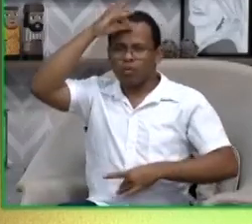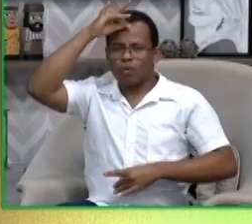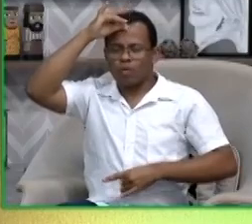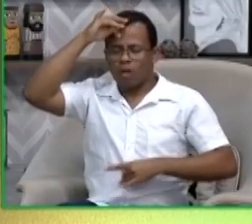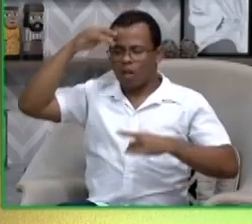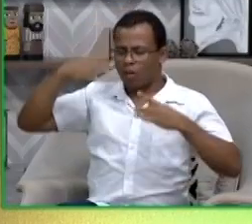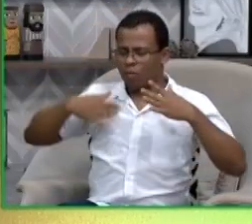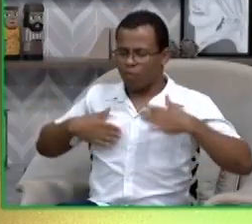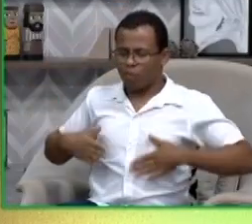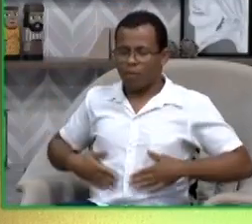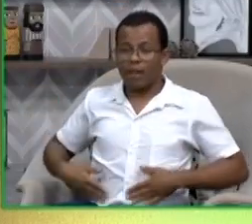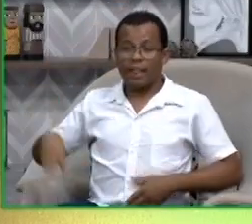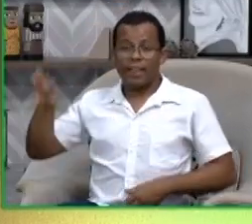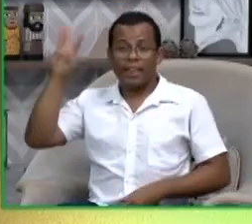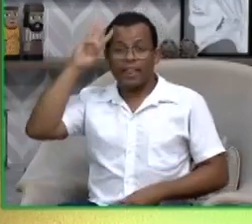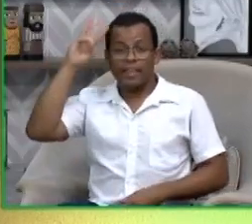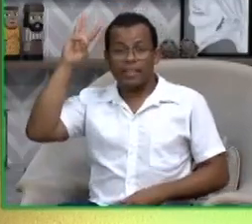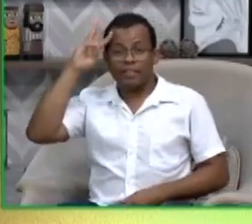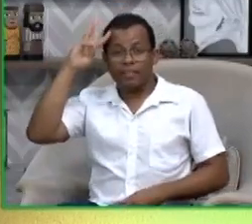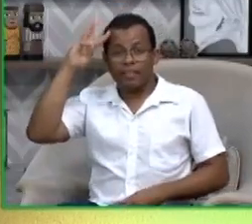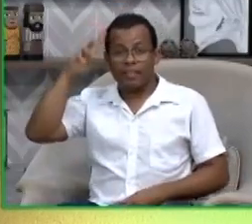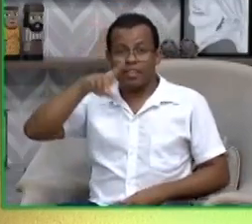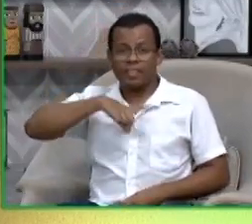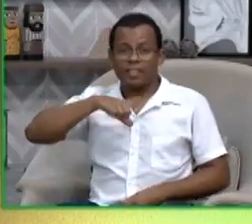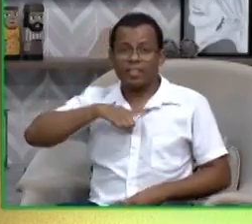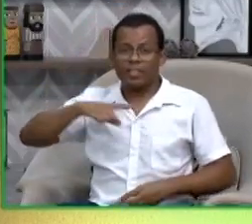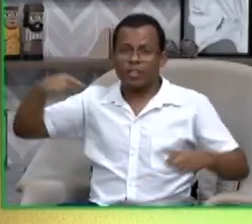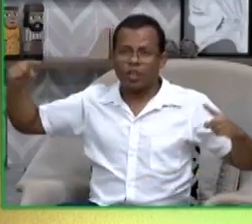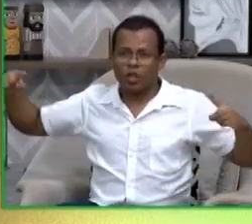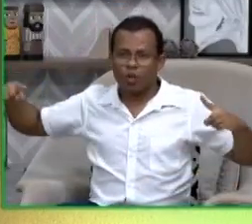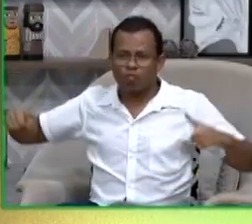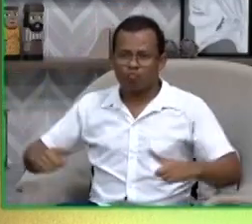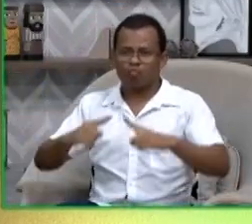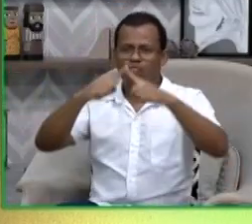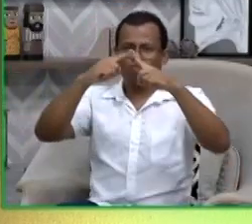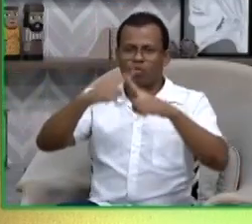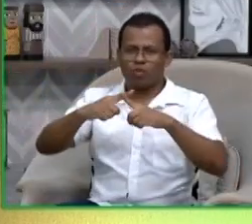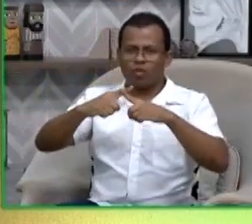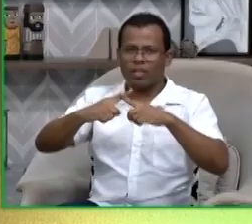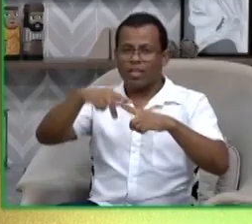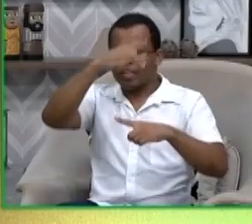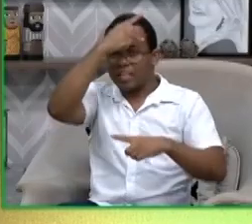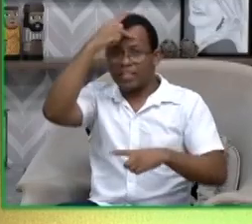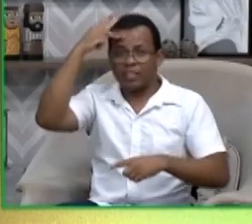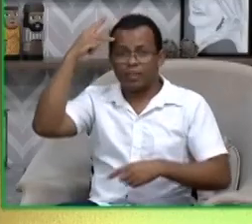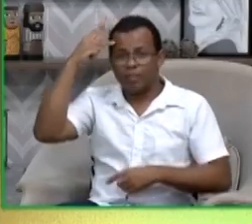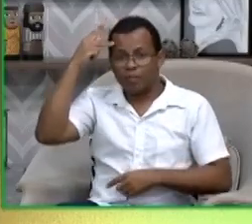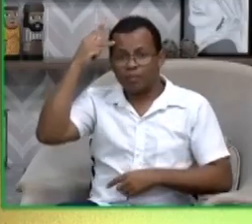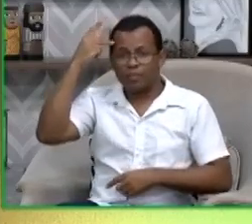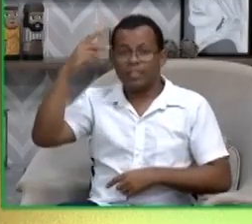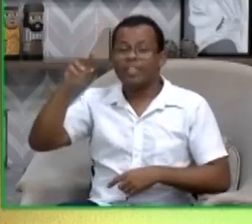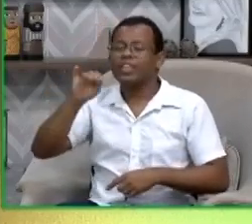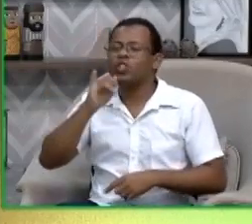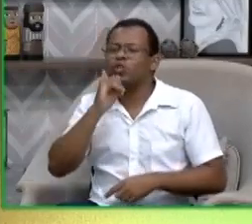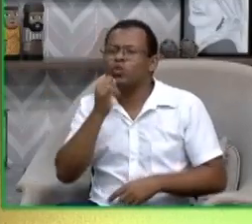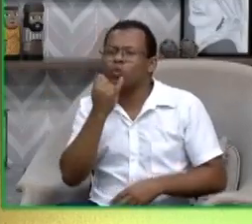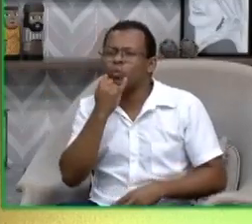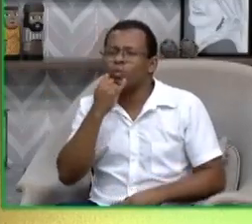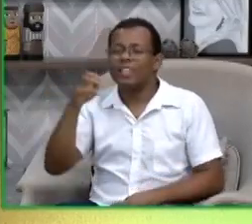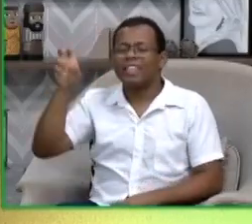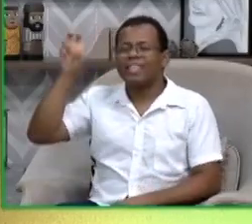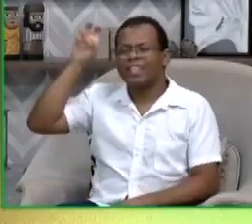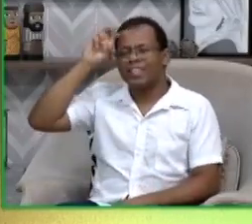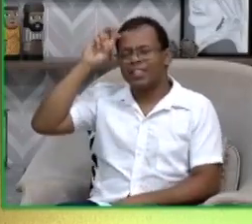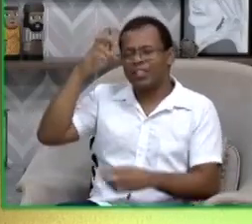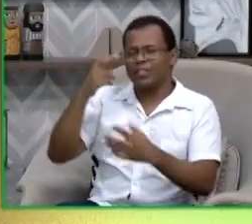E na terça-feira a gente vai estar promovendo um campeonato entre essas pessoas. Quinta-feira, eu sempre estou na